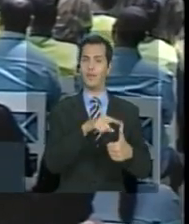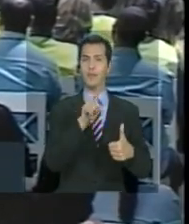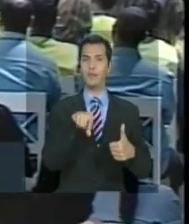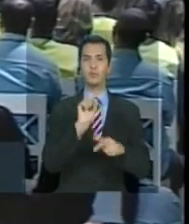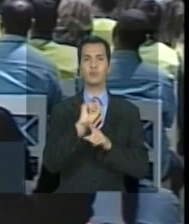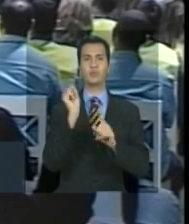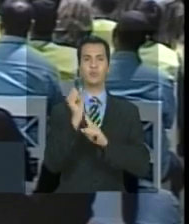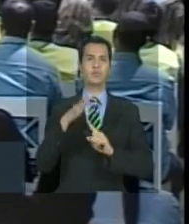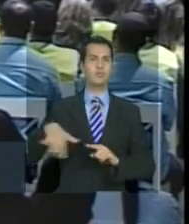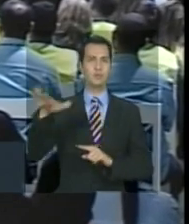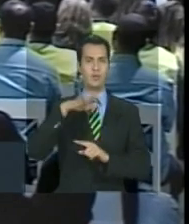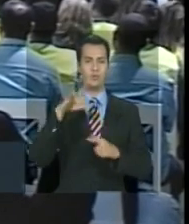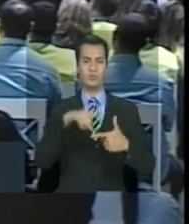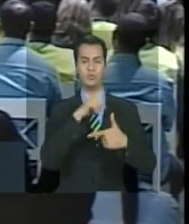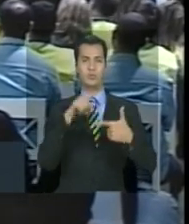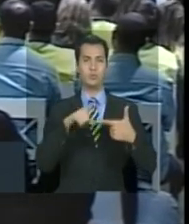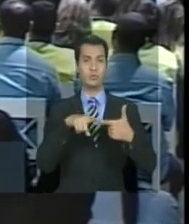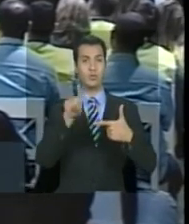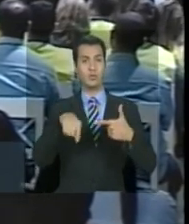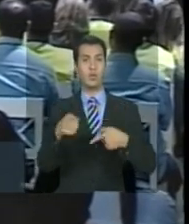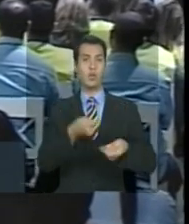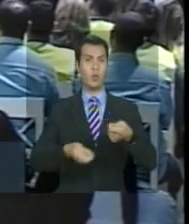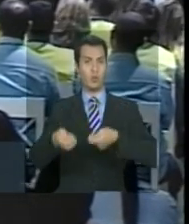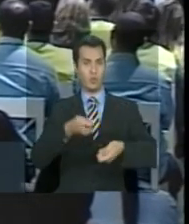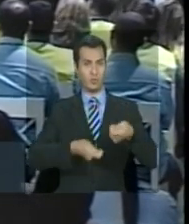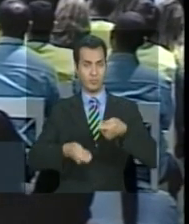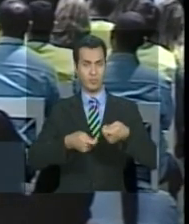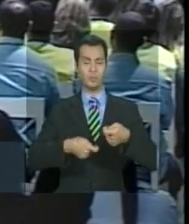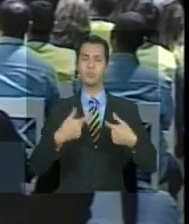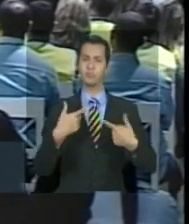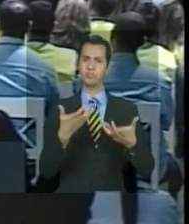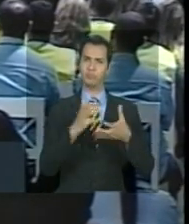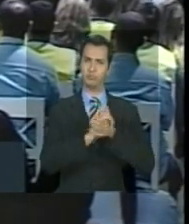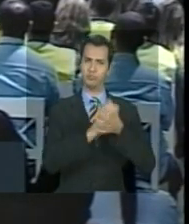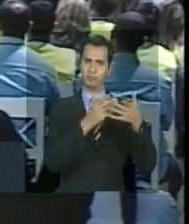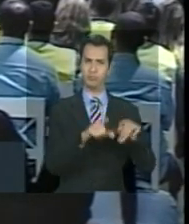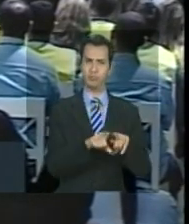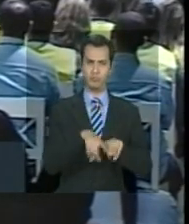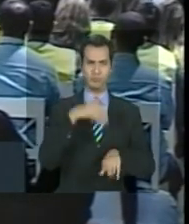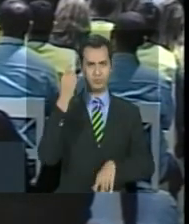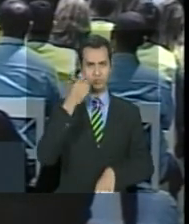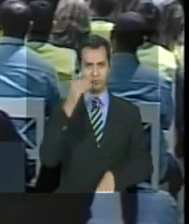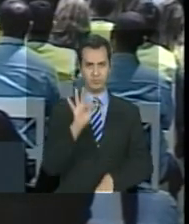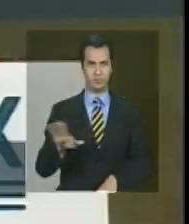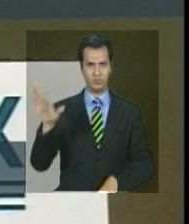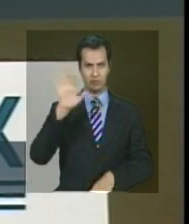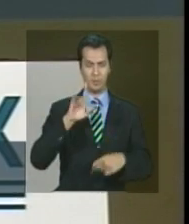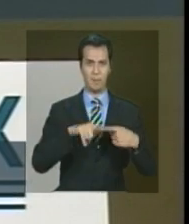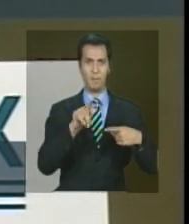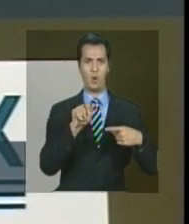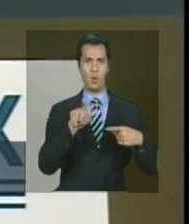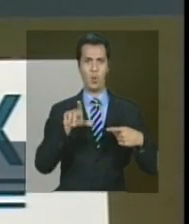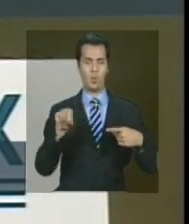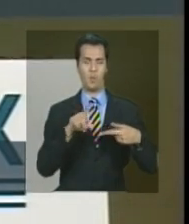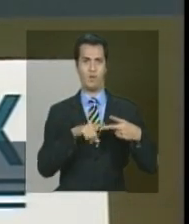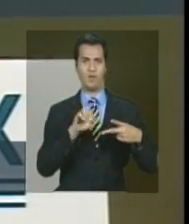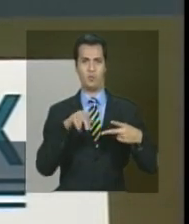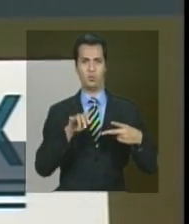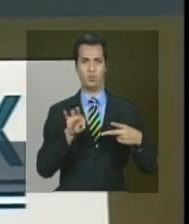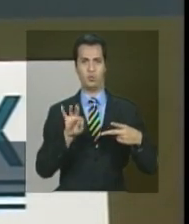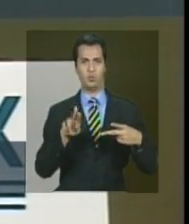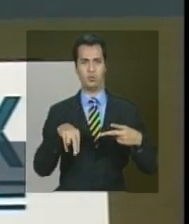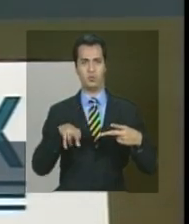da economia. Queria cumprimentar os deputados federais Paulo Feijó, Antony